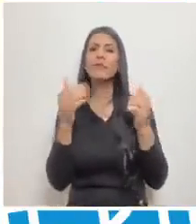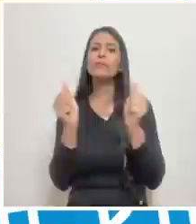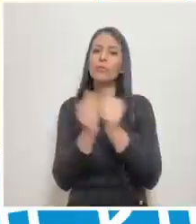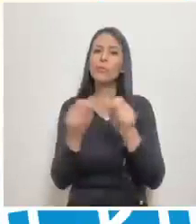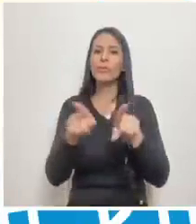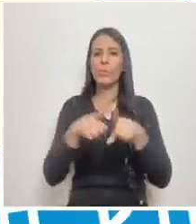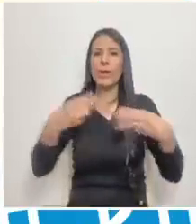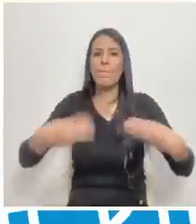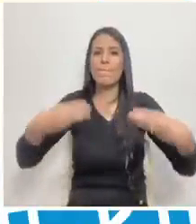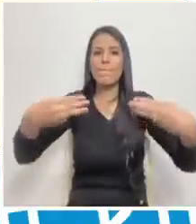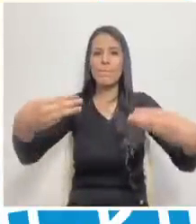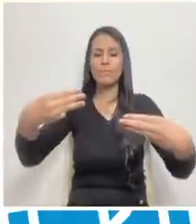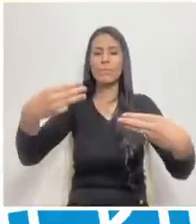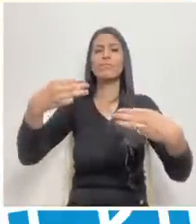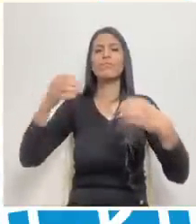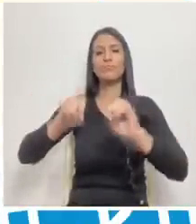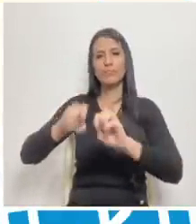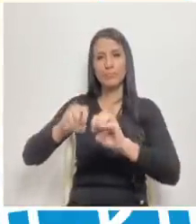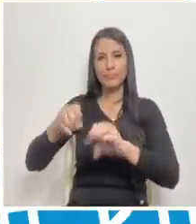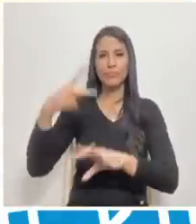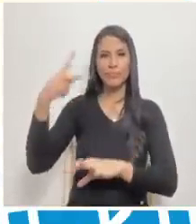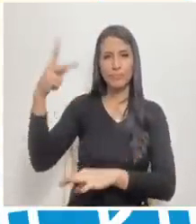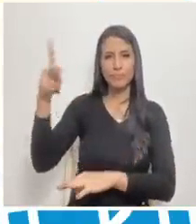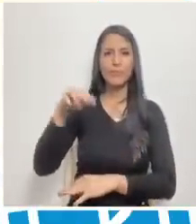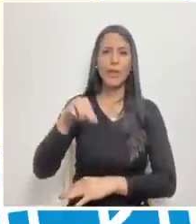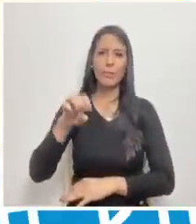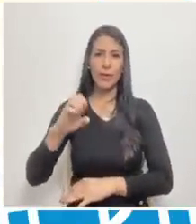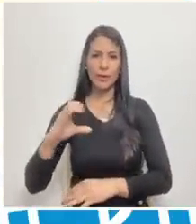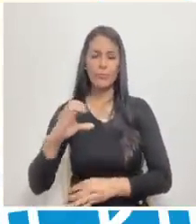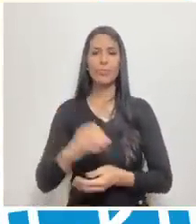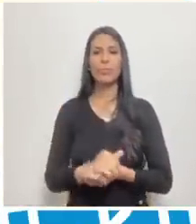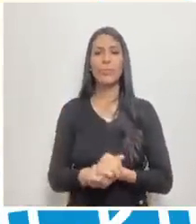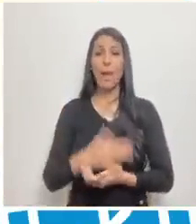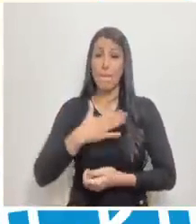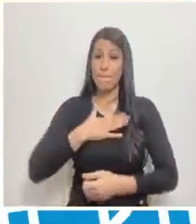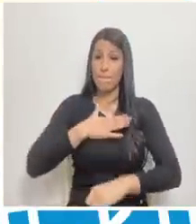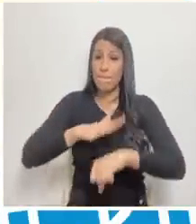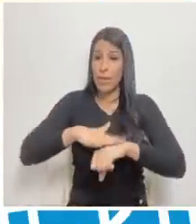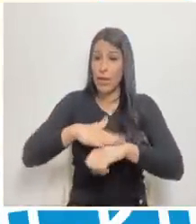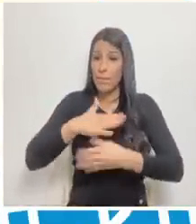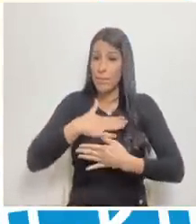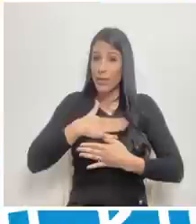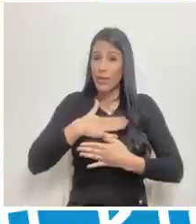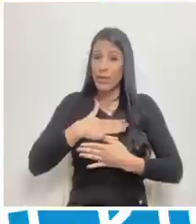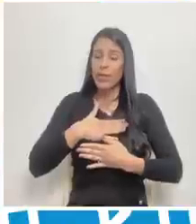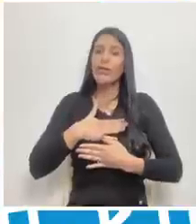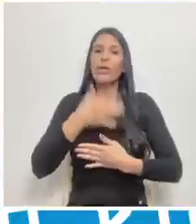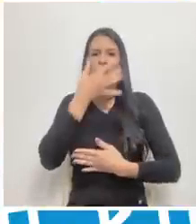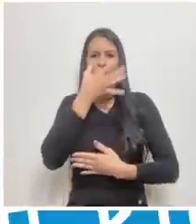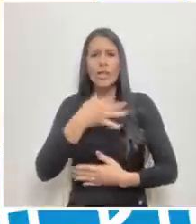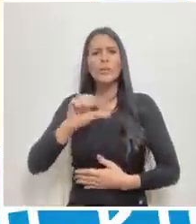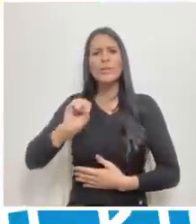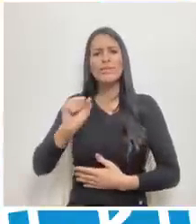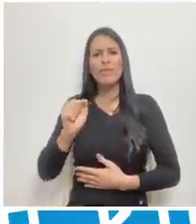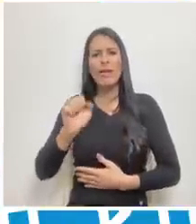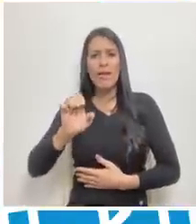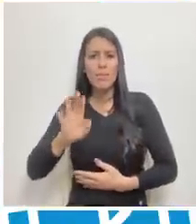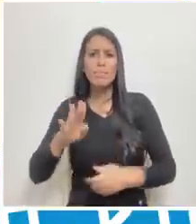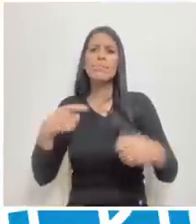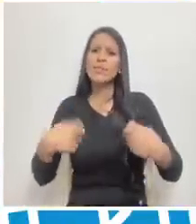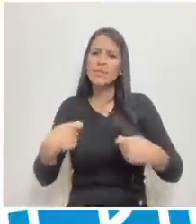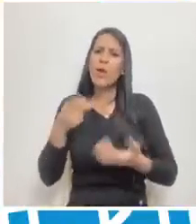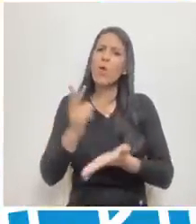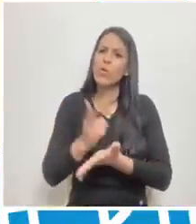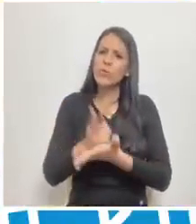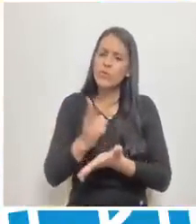seguinte: para mim, o SAEB deve continuar sendo bianual. Essa conversa de fazer o